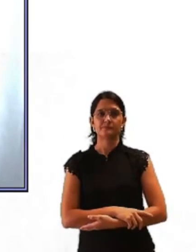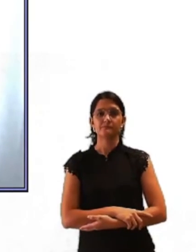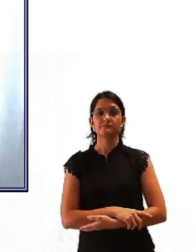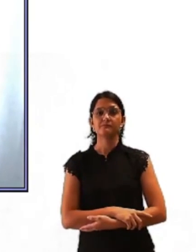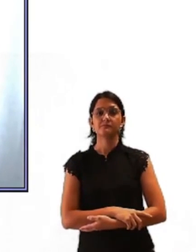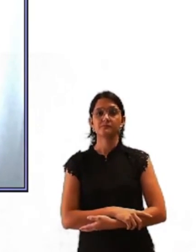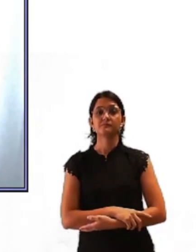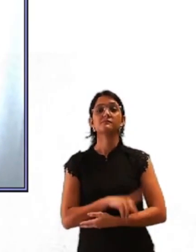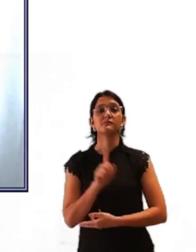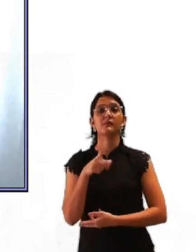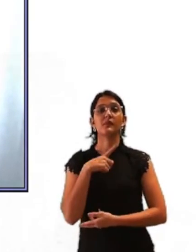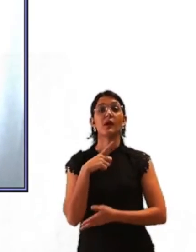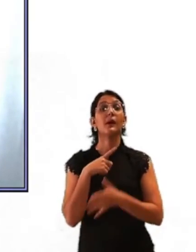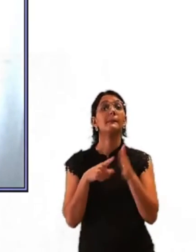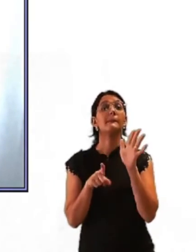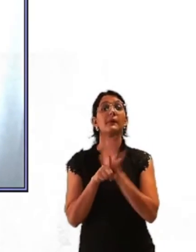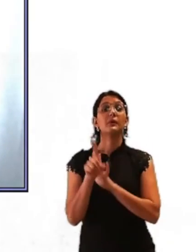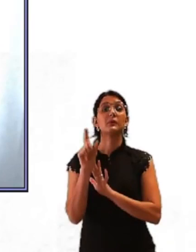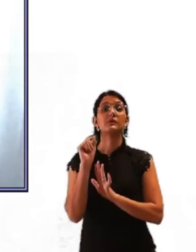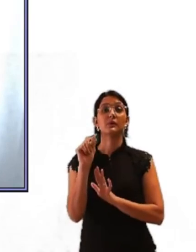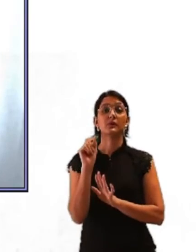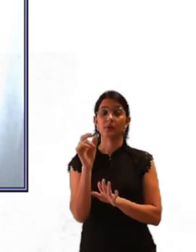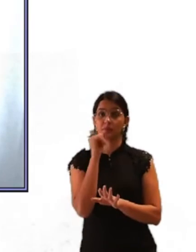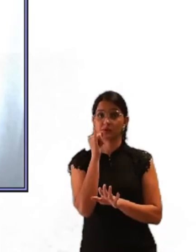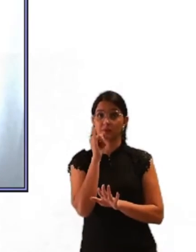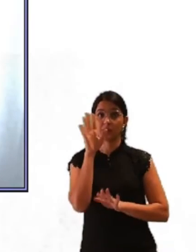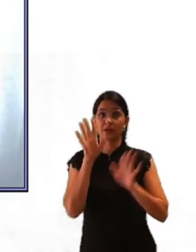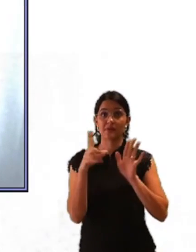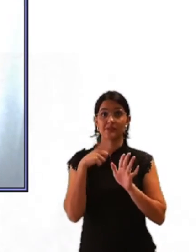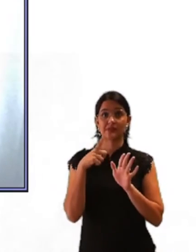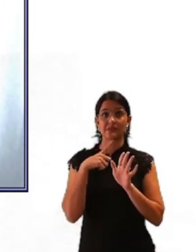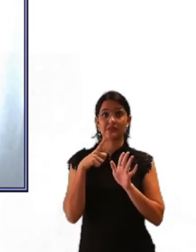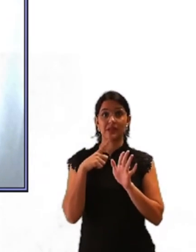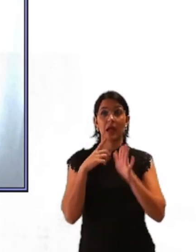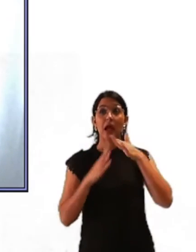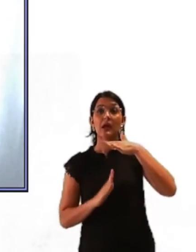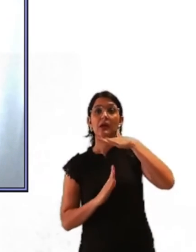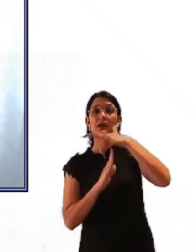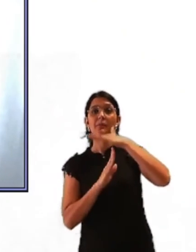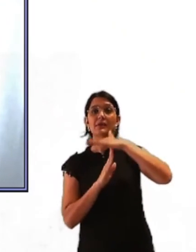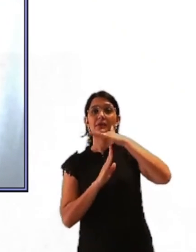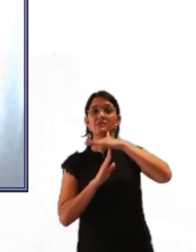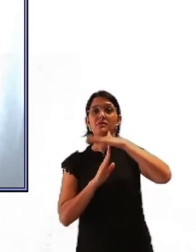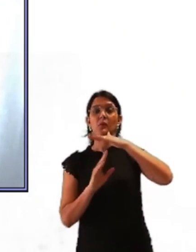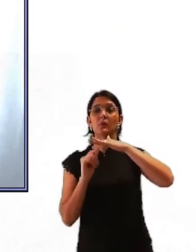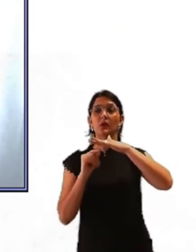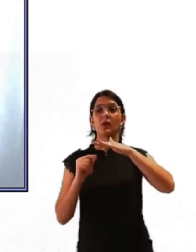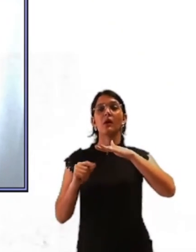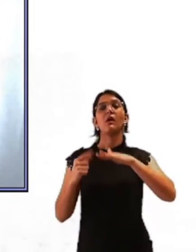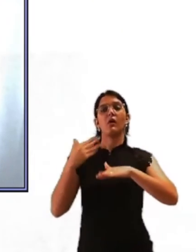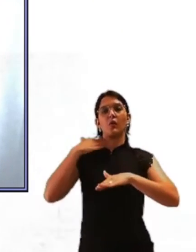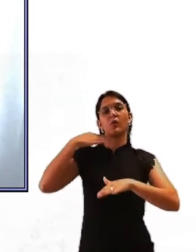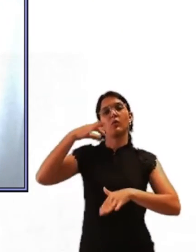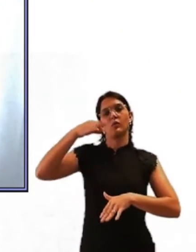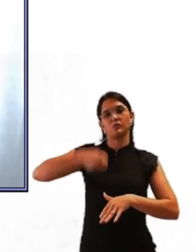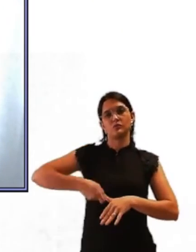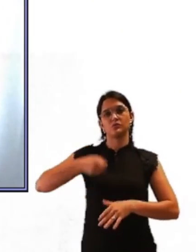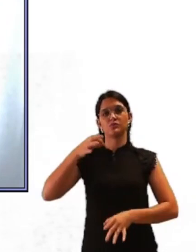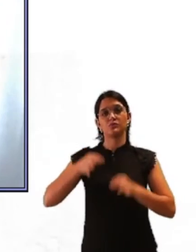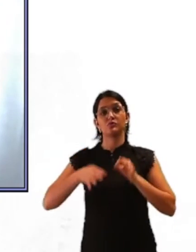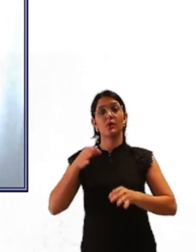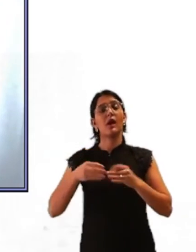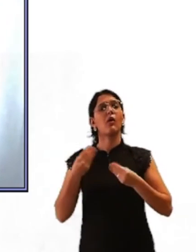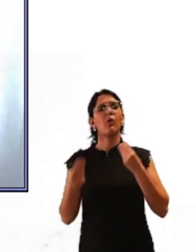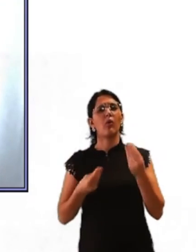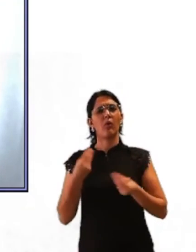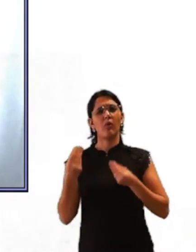Isso aí, a pergunta é: como essa limitação pode ser considerada no ato de julgar? Exatamente essa limitação teria que ser analisada